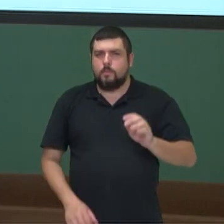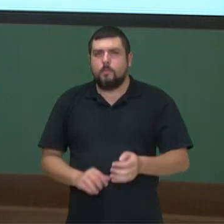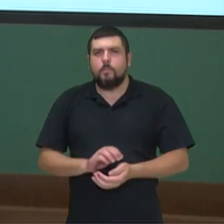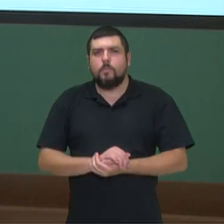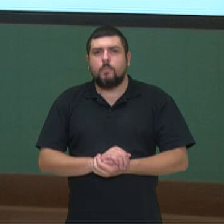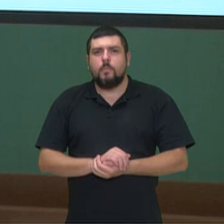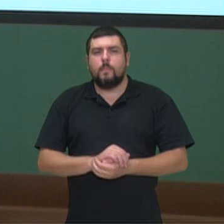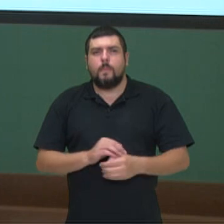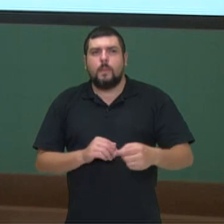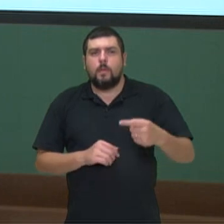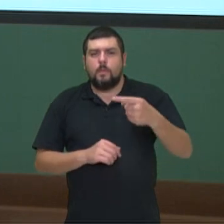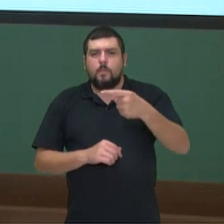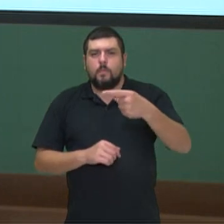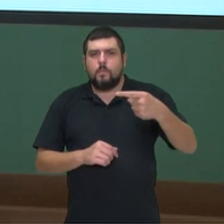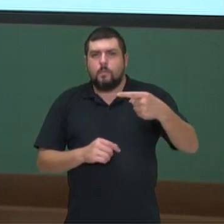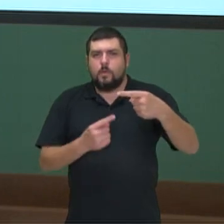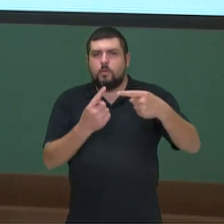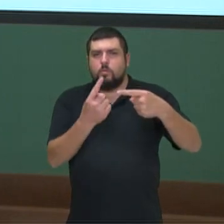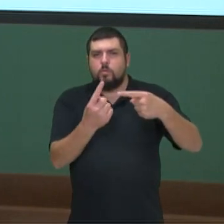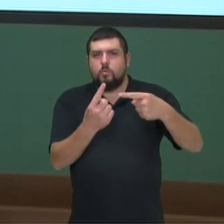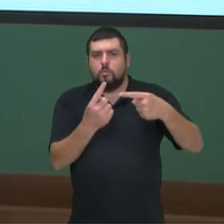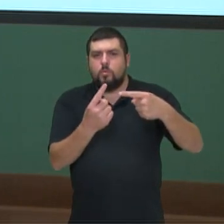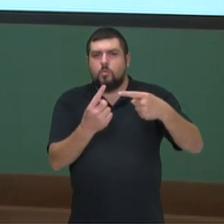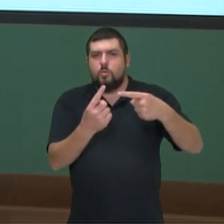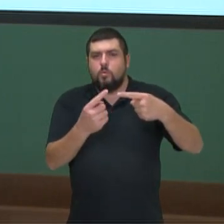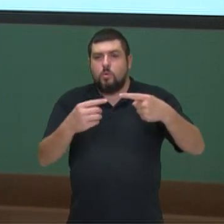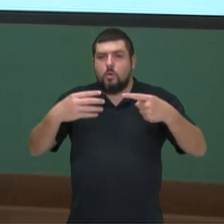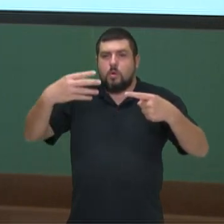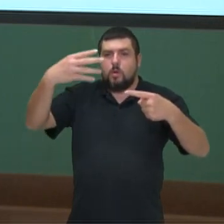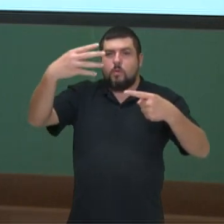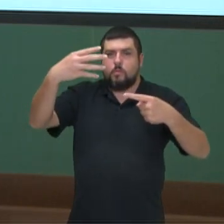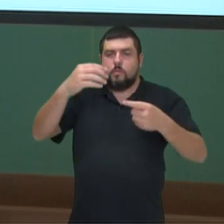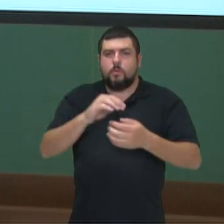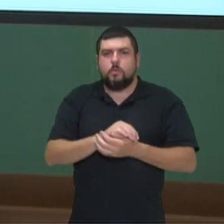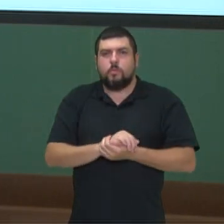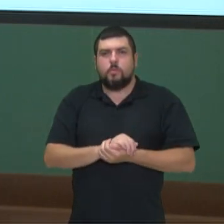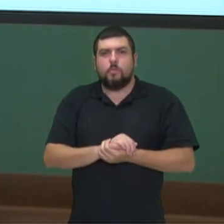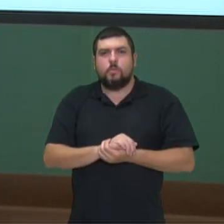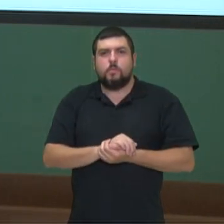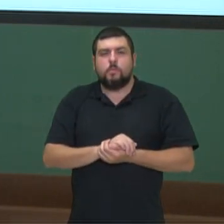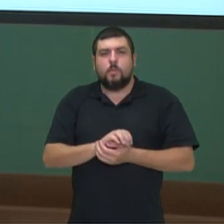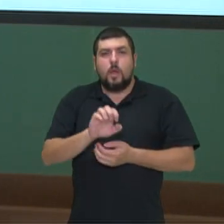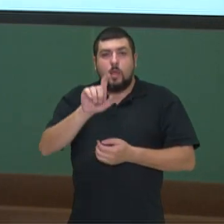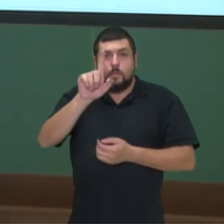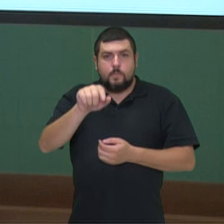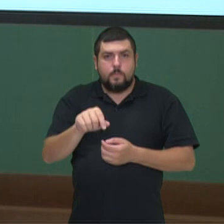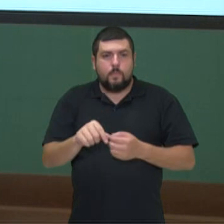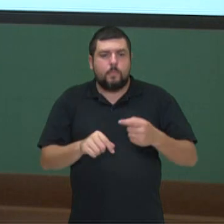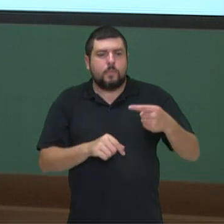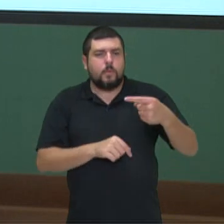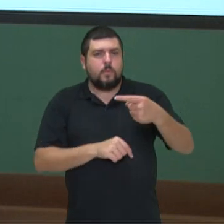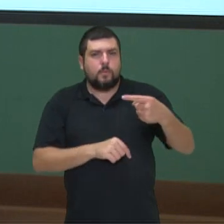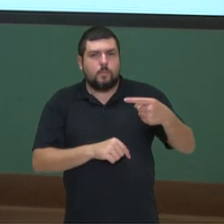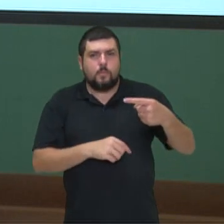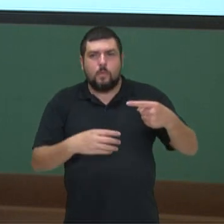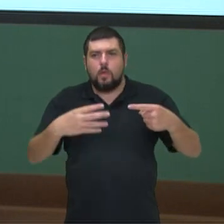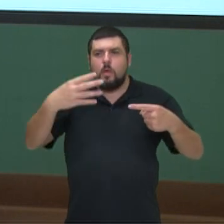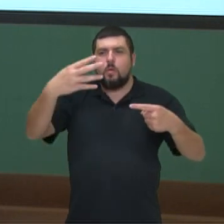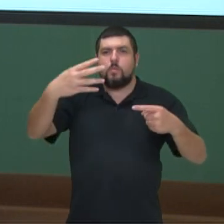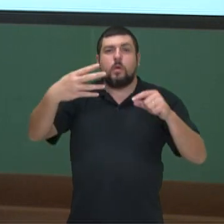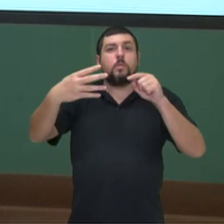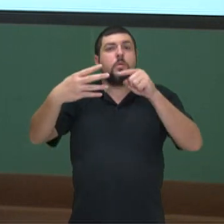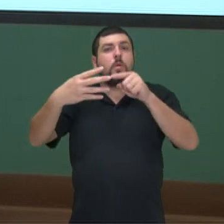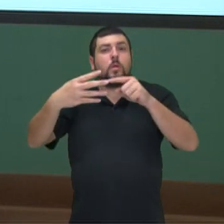potência. Olha lá, menos 1 elevado à quarta potência é uma base negativa e o expoente 4